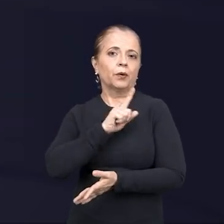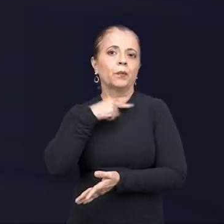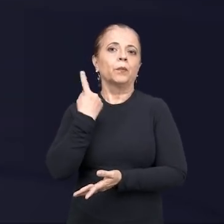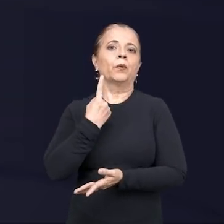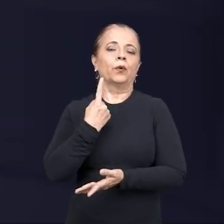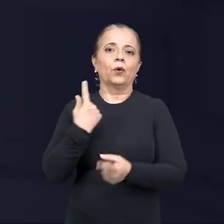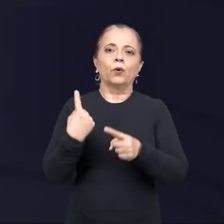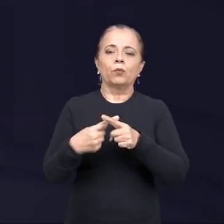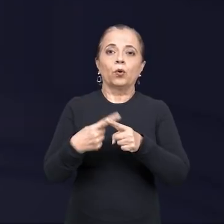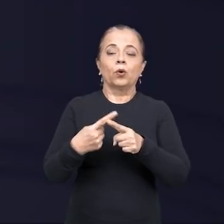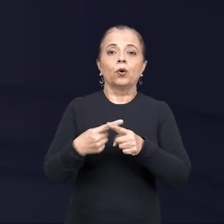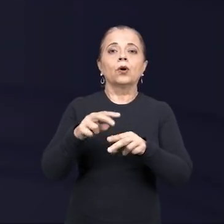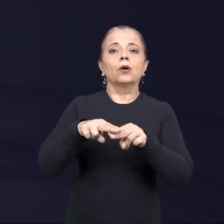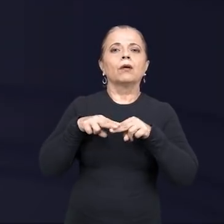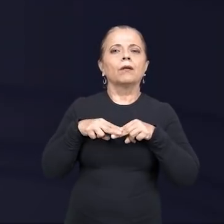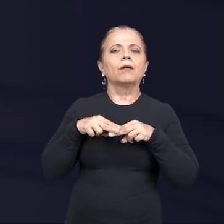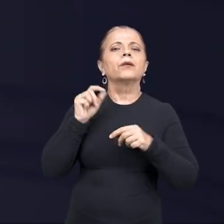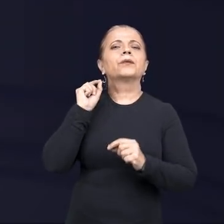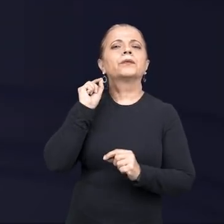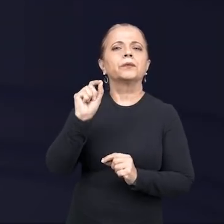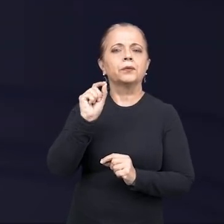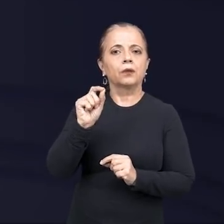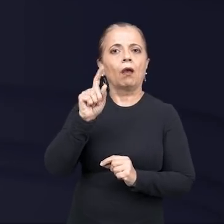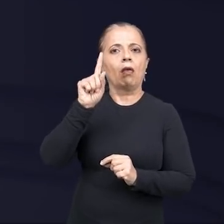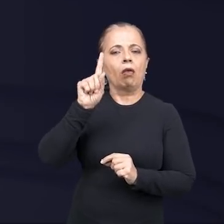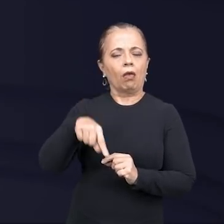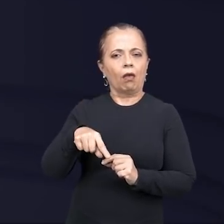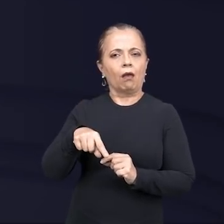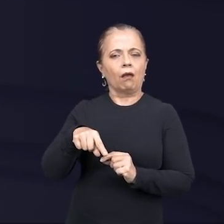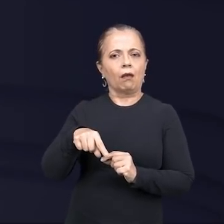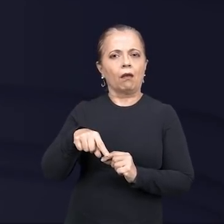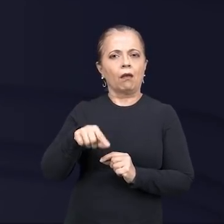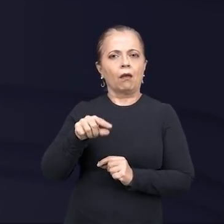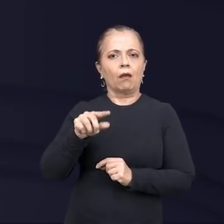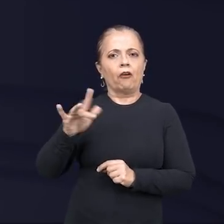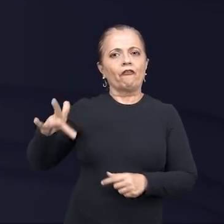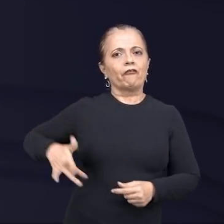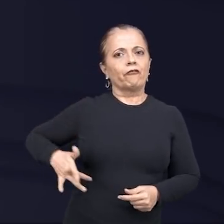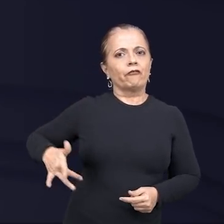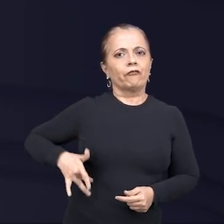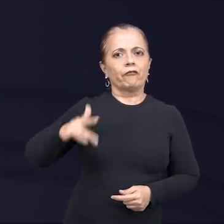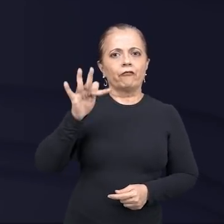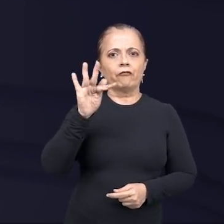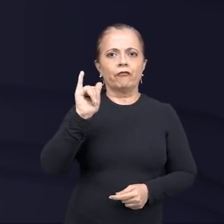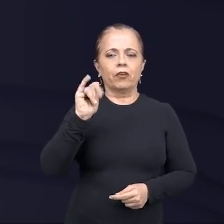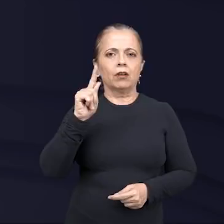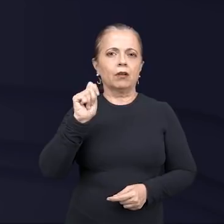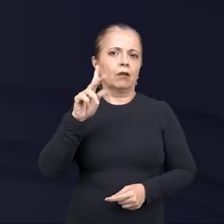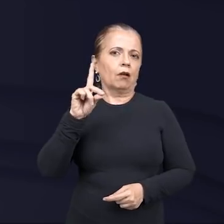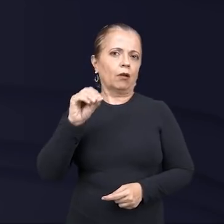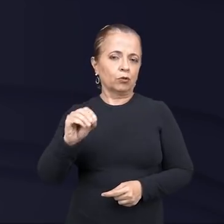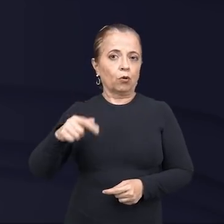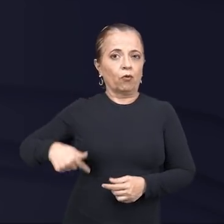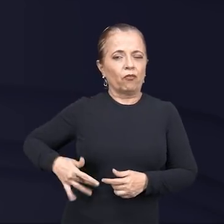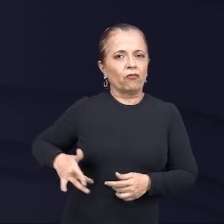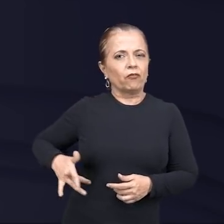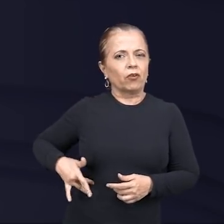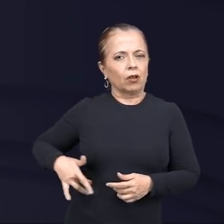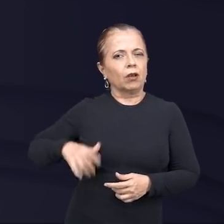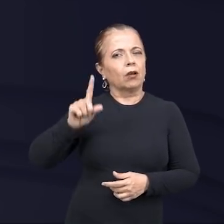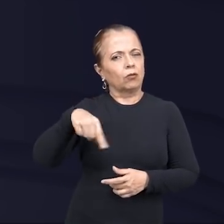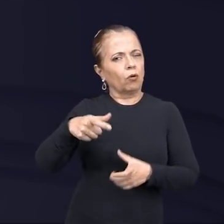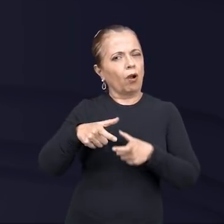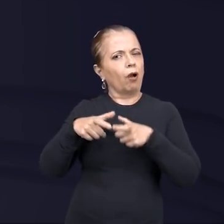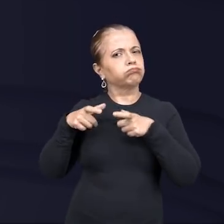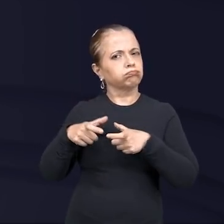ela é atestada por força de uma lesão hepática, né? Uma lesão do fígado. O fígado, que é um órgão